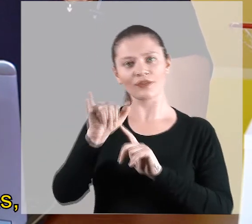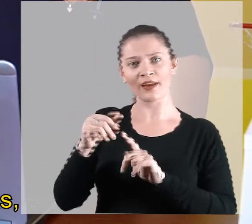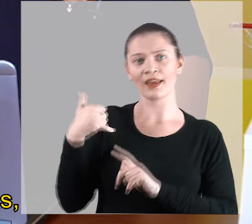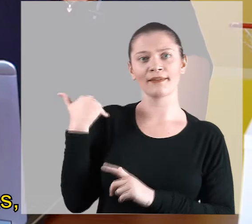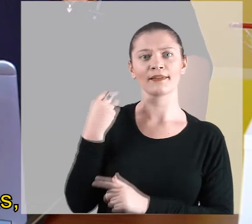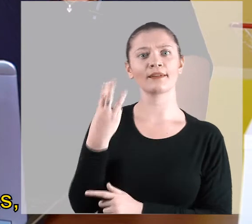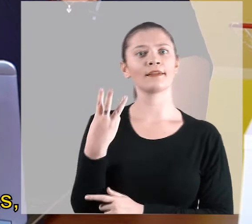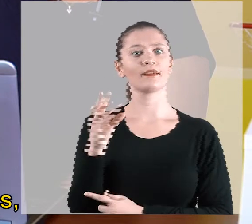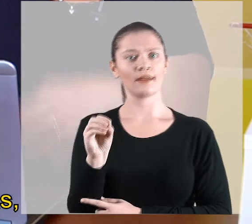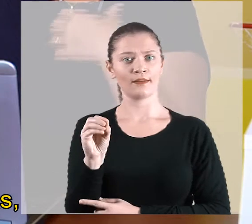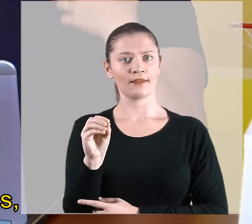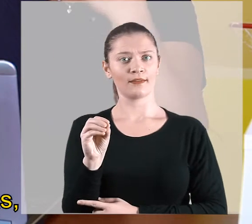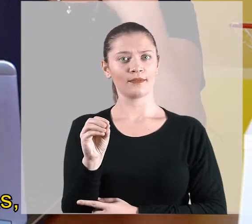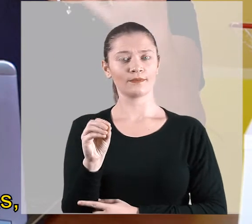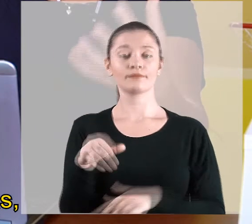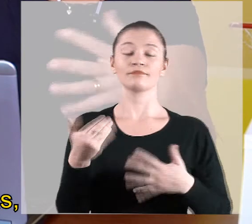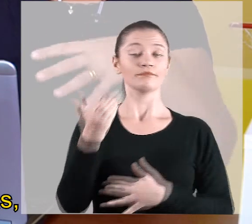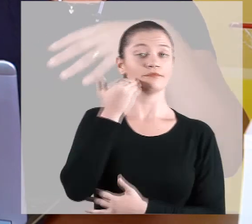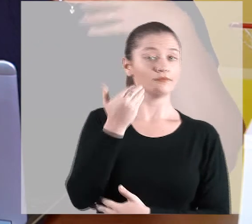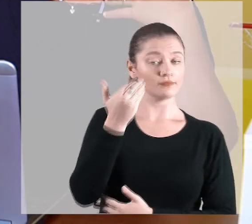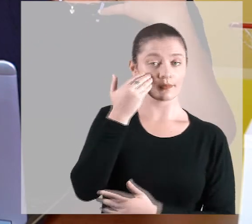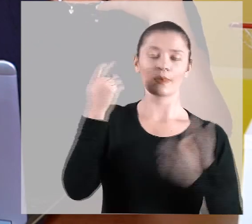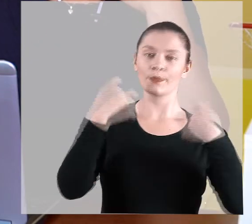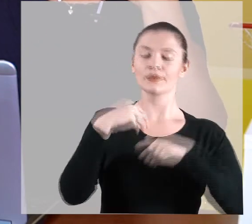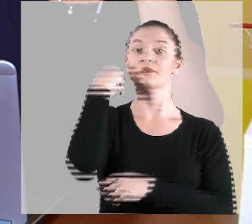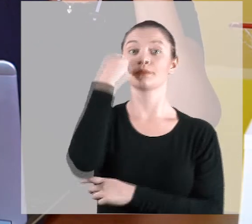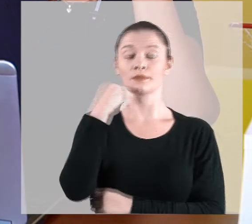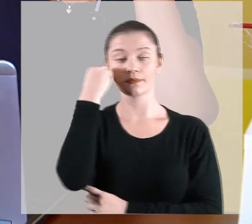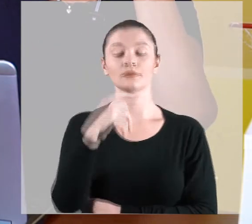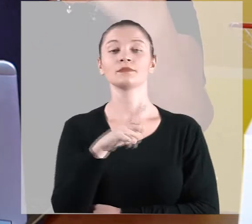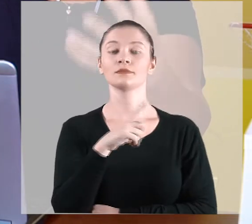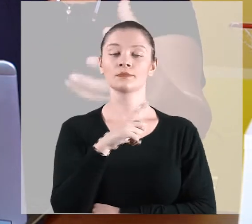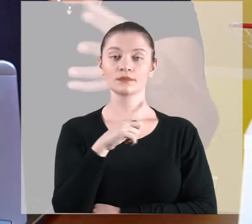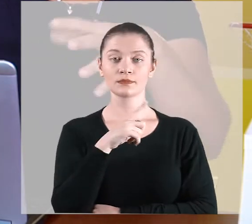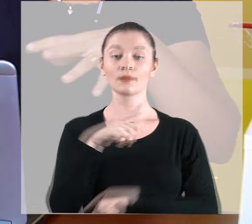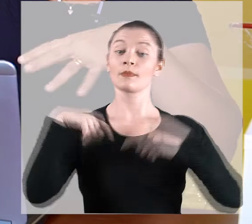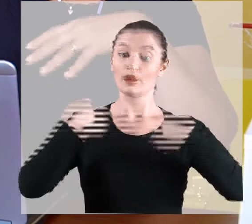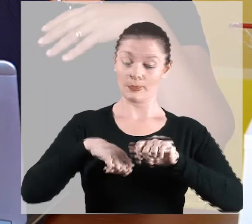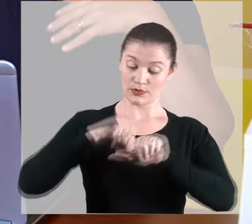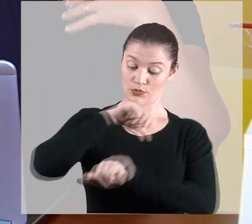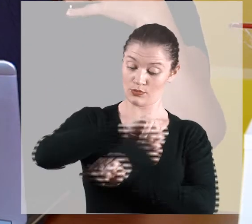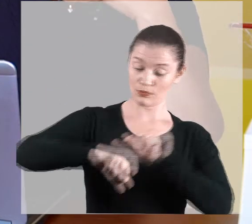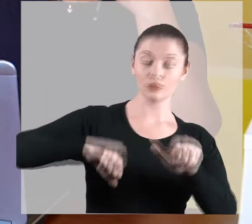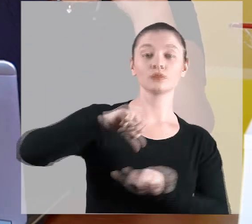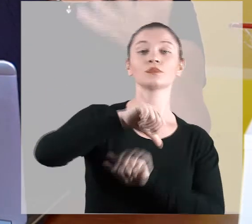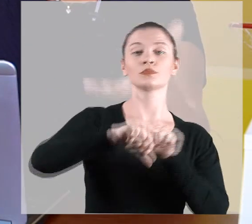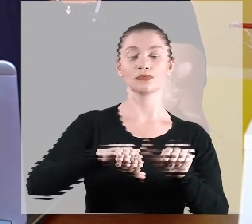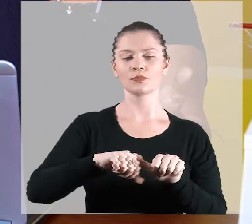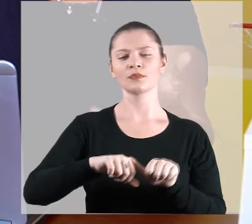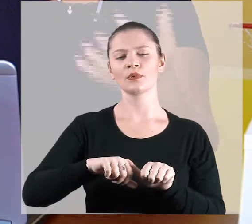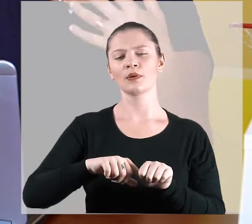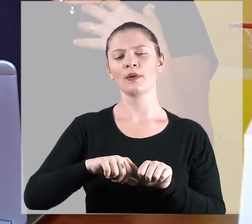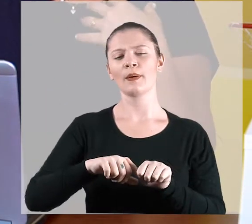na adolescência, eles precisam passar por experiências, eles precisam passar por essas transformações. Não é um bom